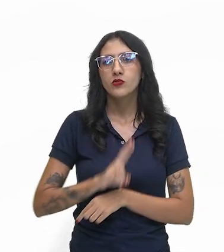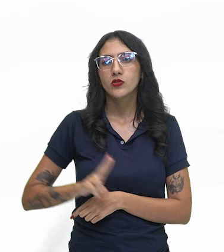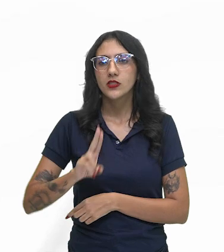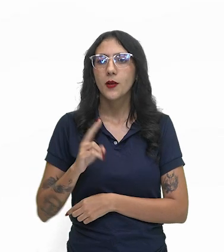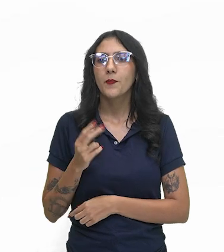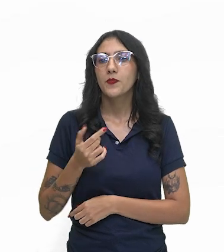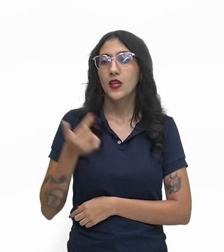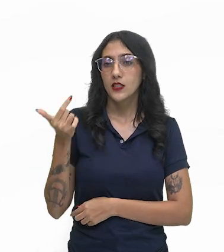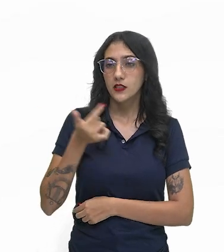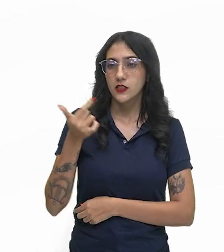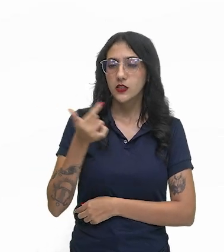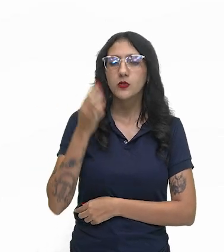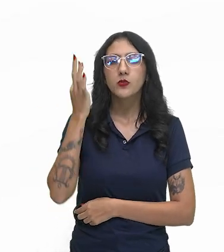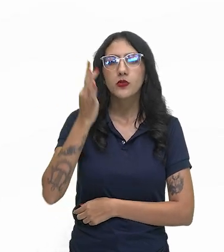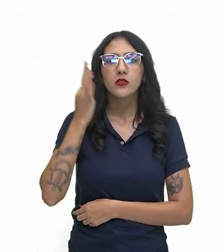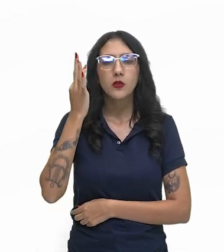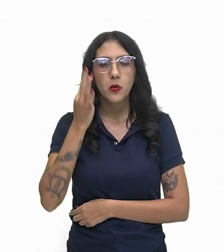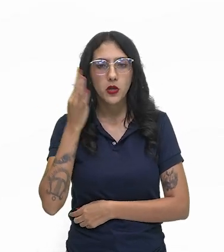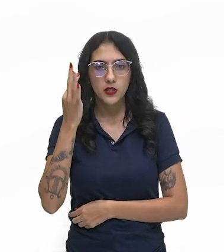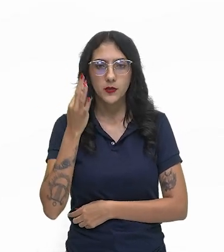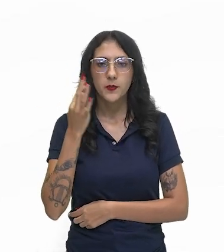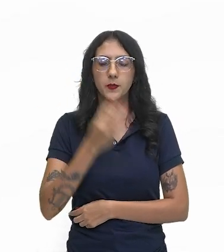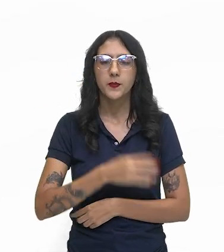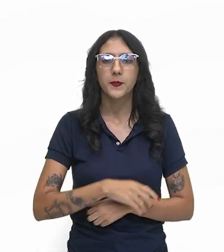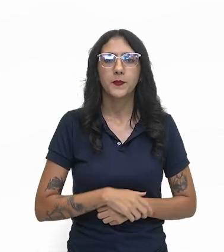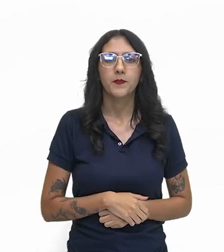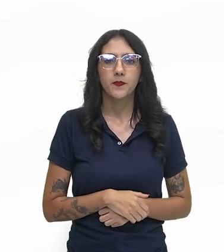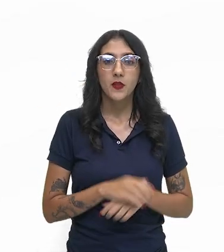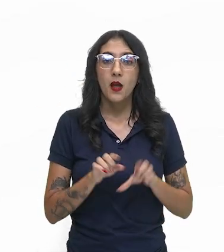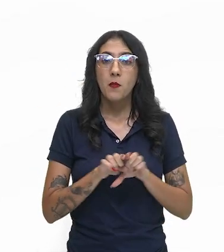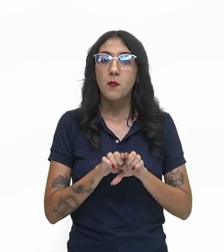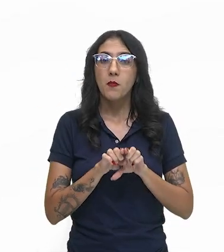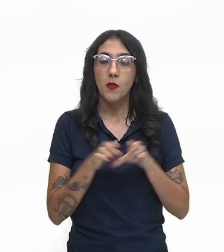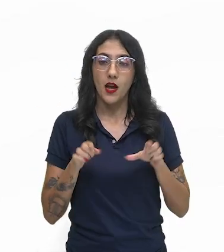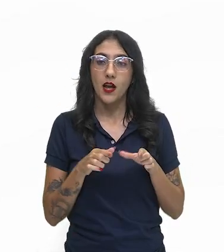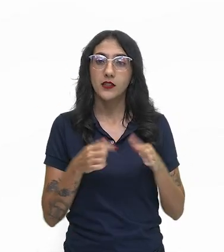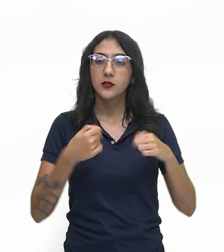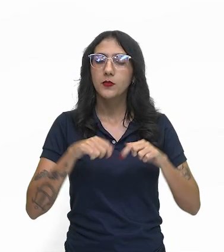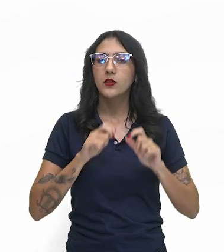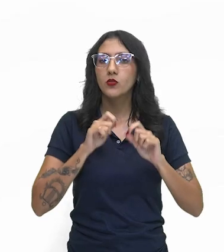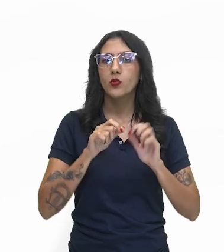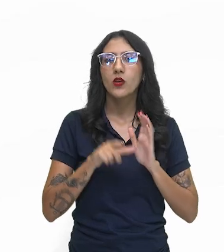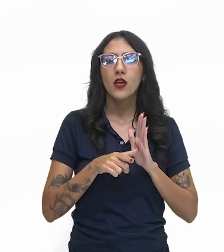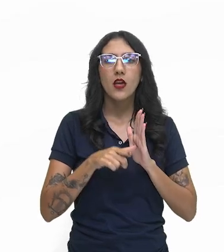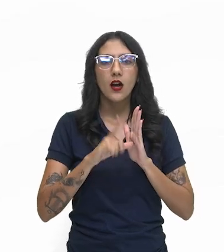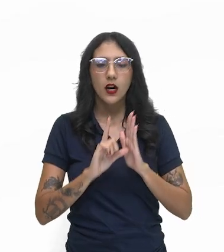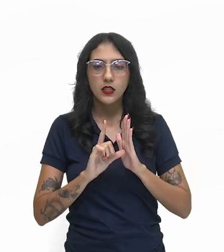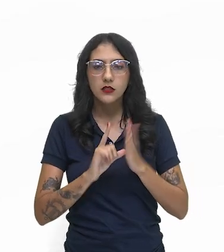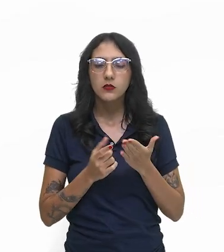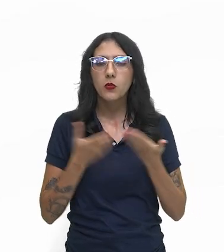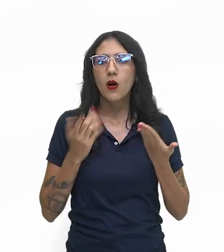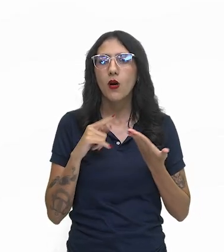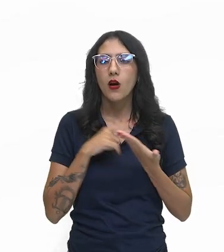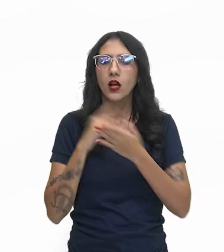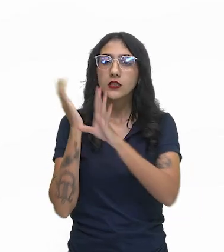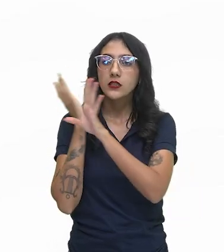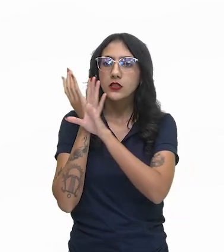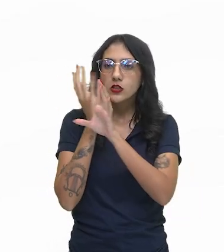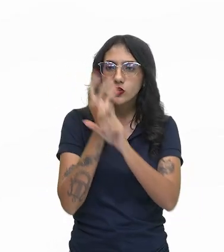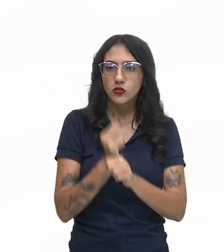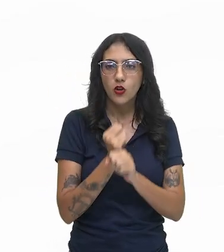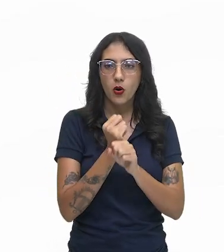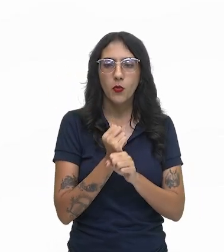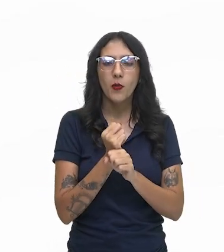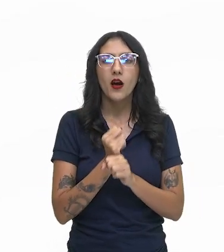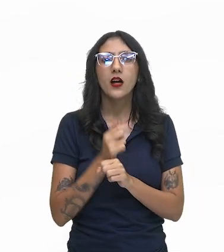a segunda lei de Newton. Mas, para isso, precisamos primeiro calcular o